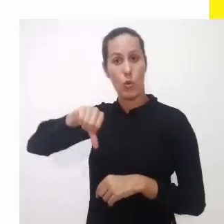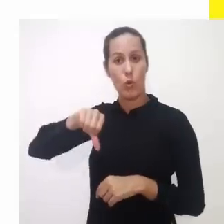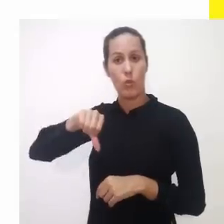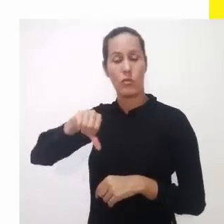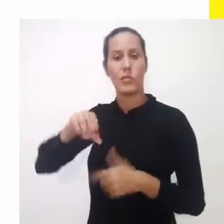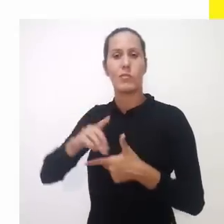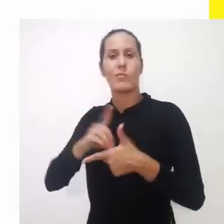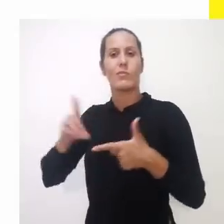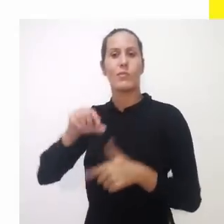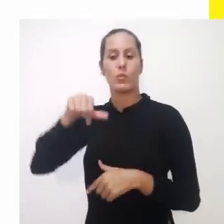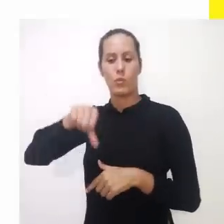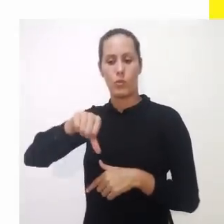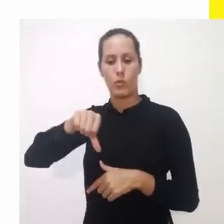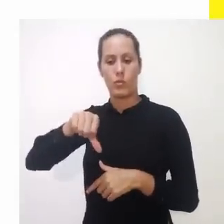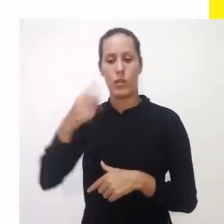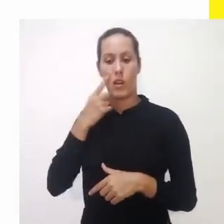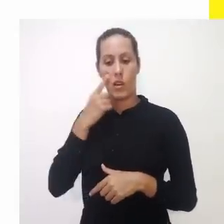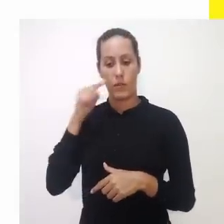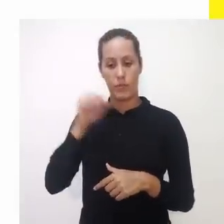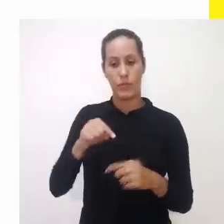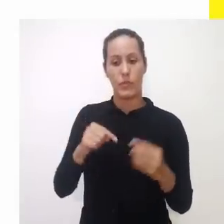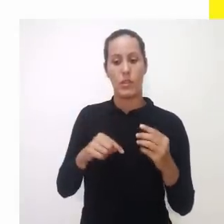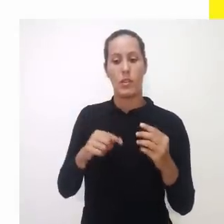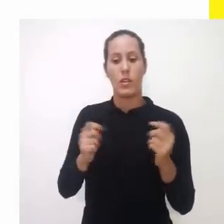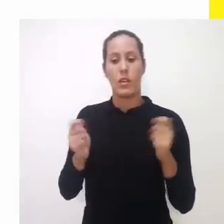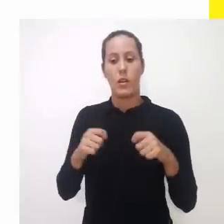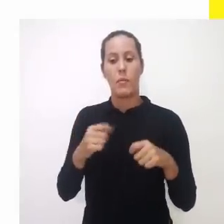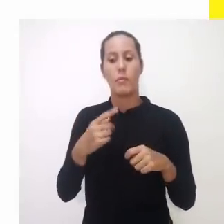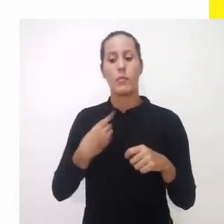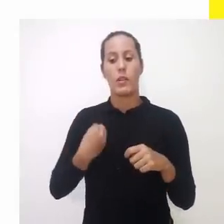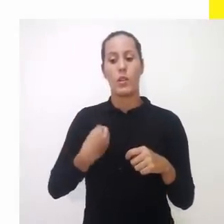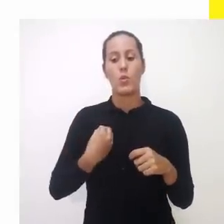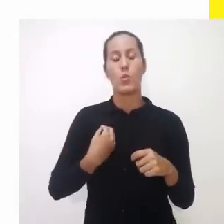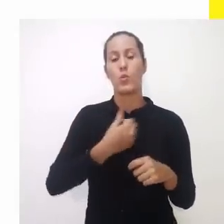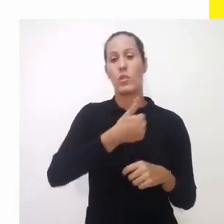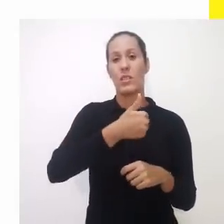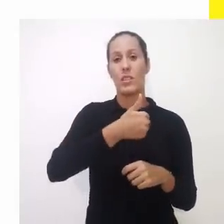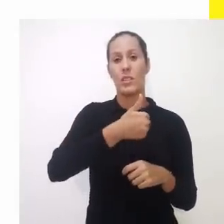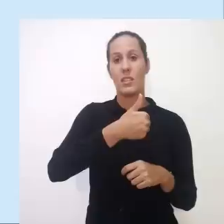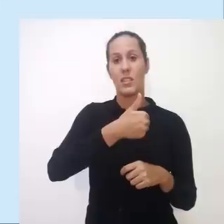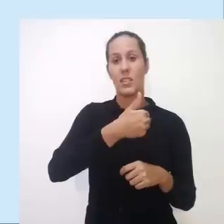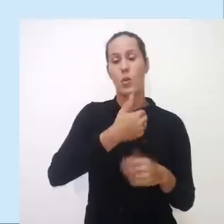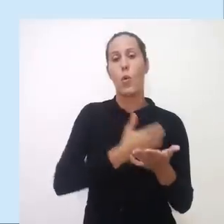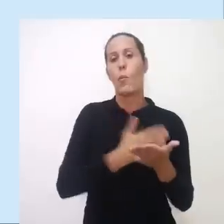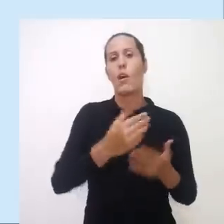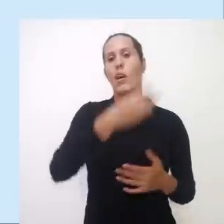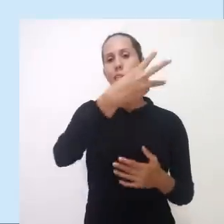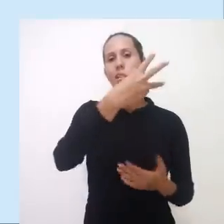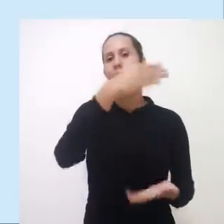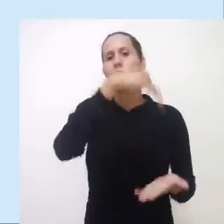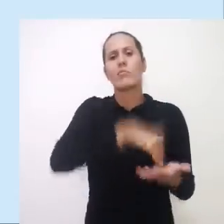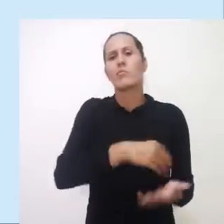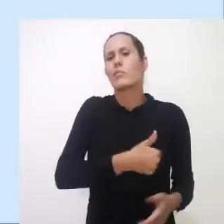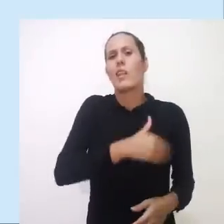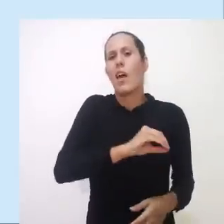polígono vem do número 3, né, número de lados, e a gente colocou até 10. Fica para você